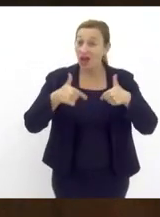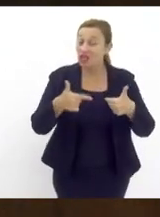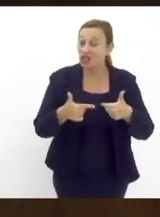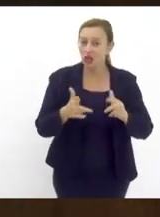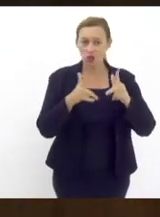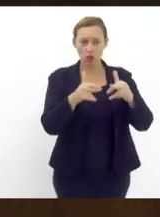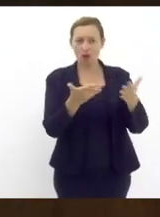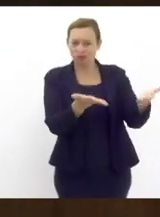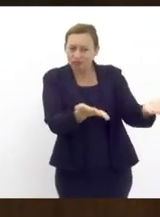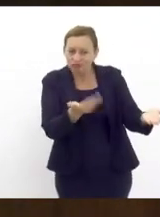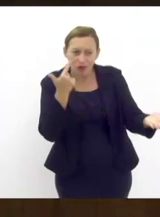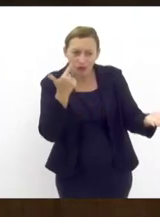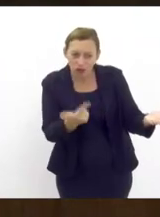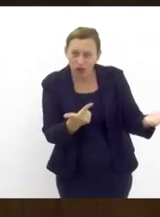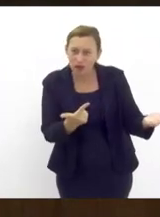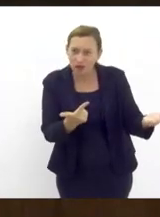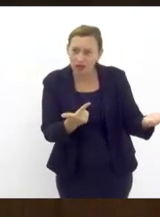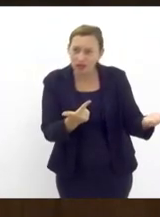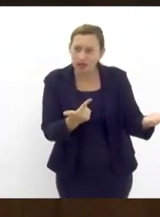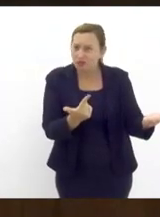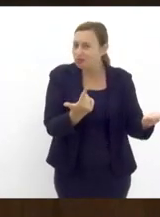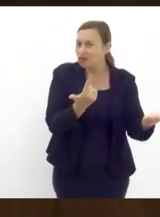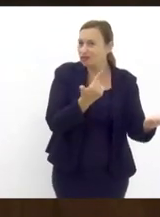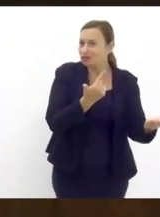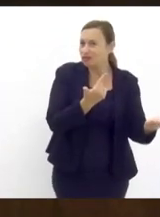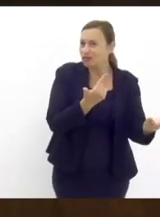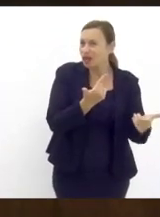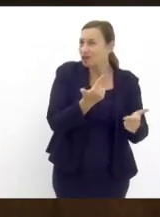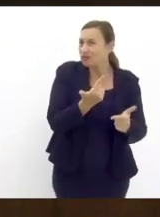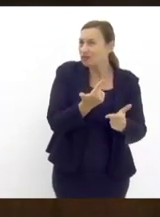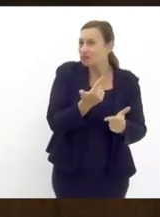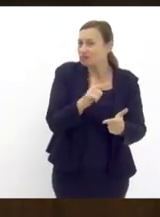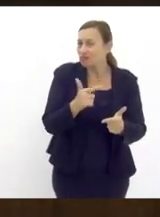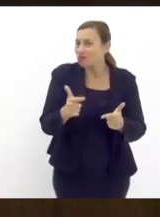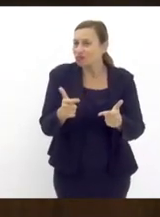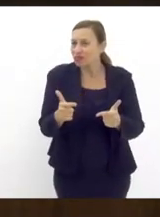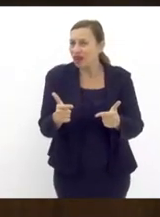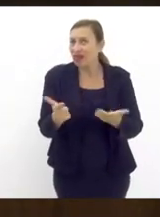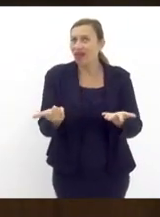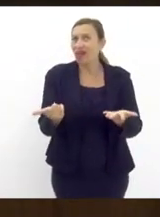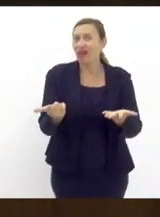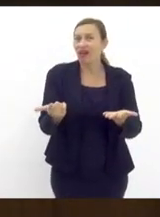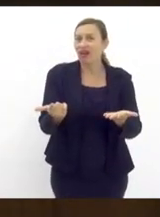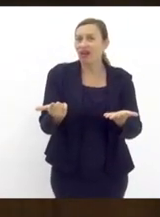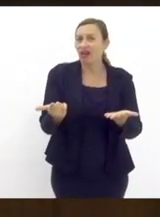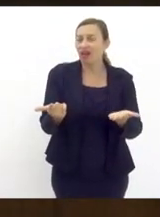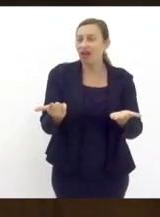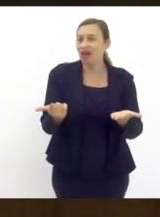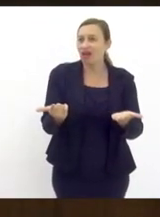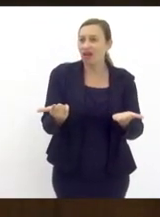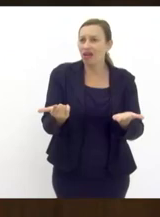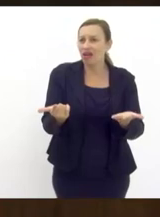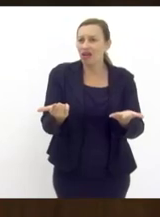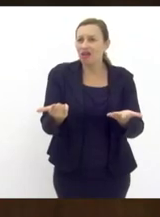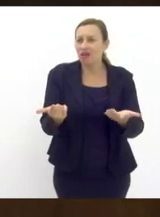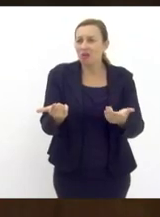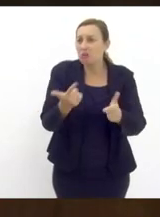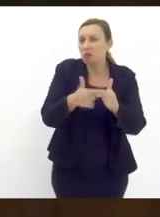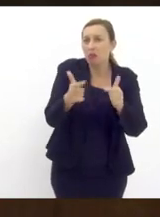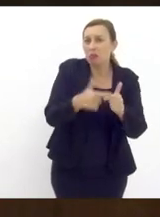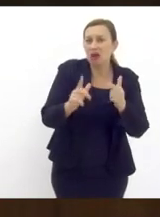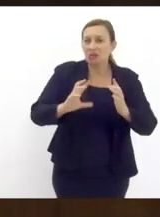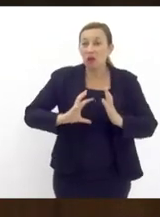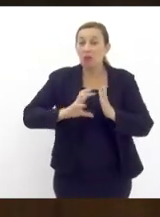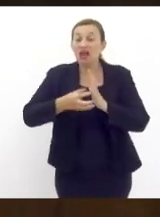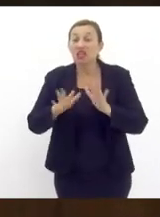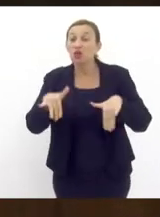esse que não tem indignação seletiva vossa excelência sempre se coloca sem pensar sem consultar quem